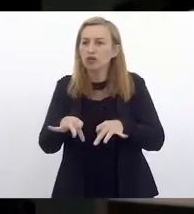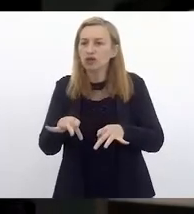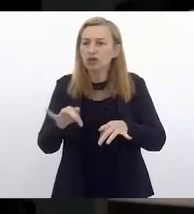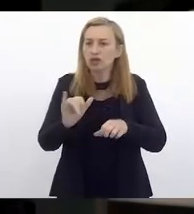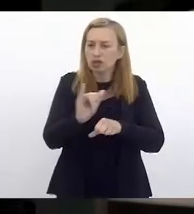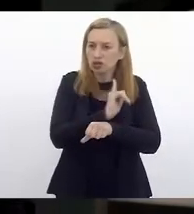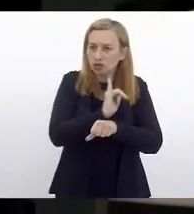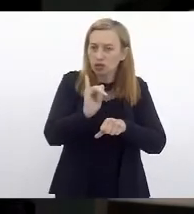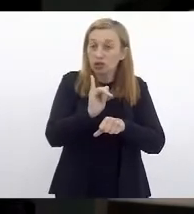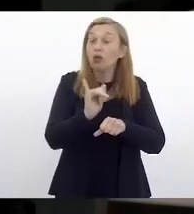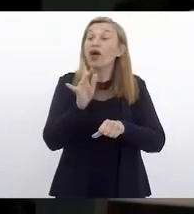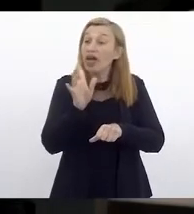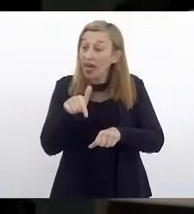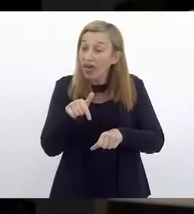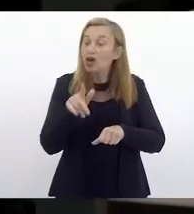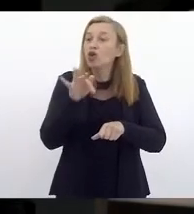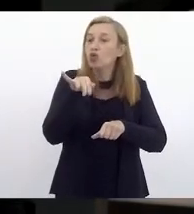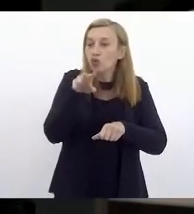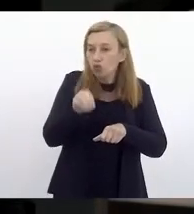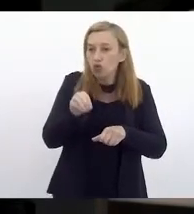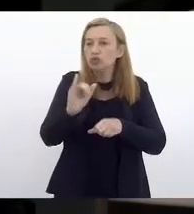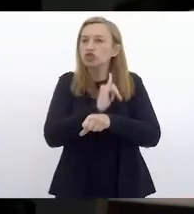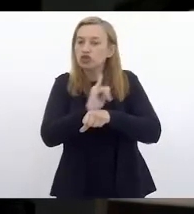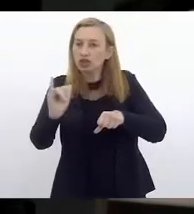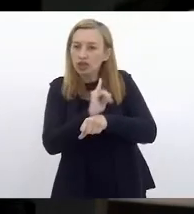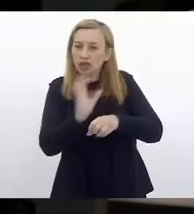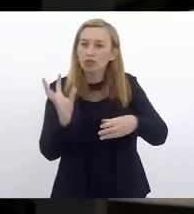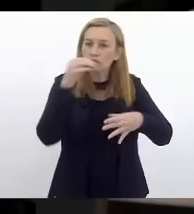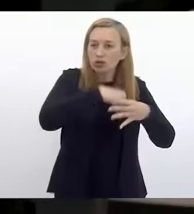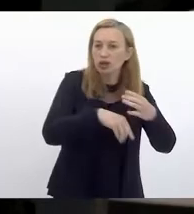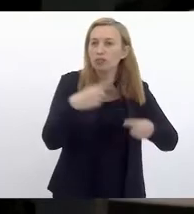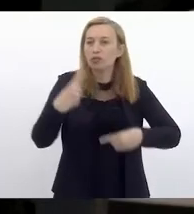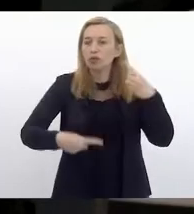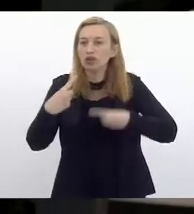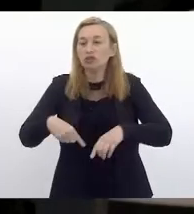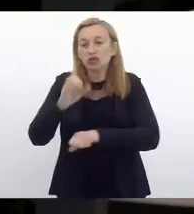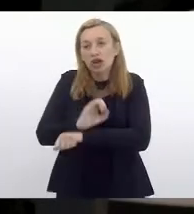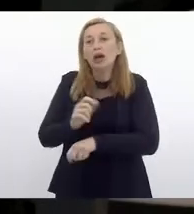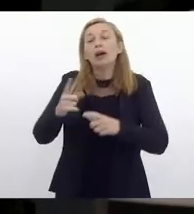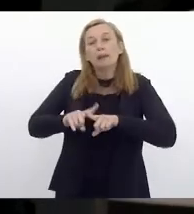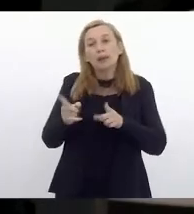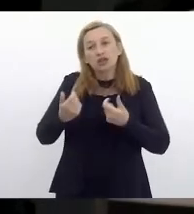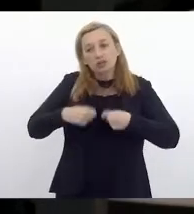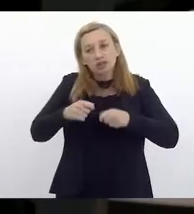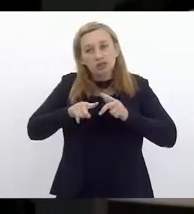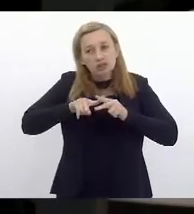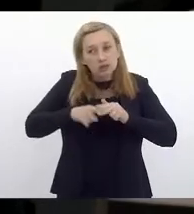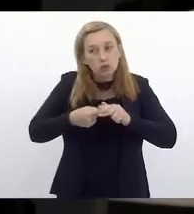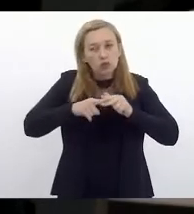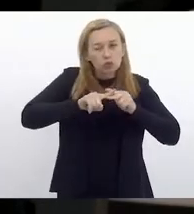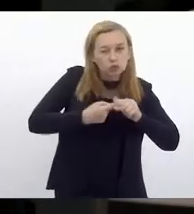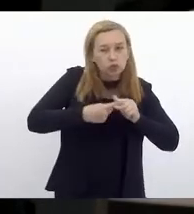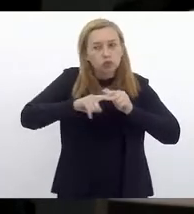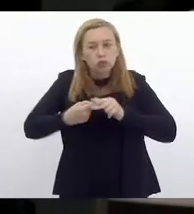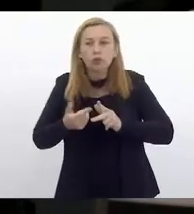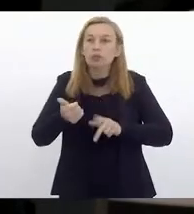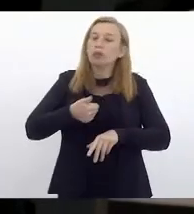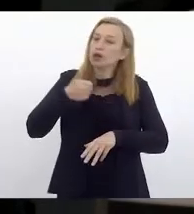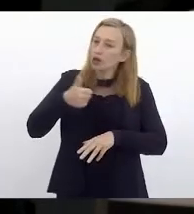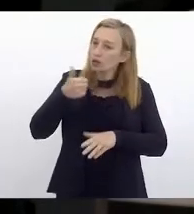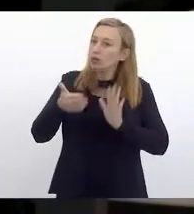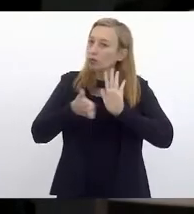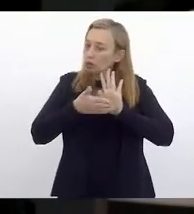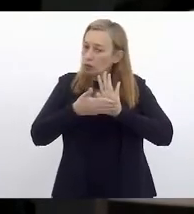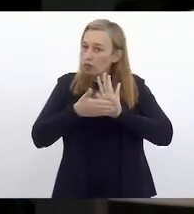estratégico, é um fundo para implementar a política de Estado, mas ele precisa ter alguns aperfeiçoamentos, né, na